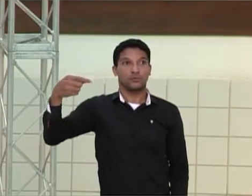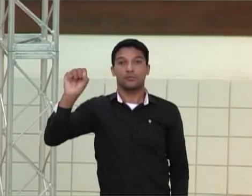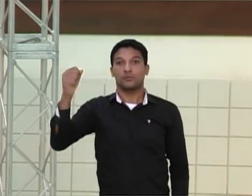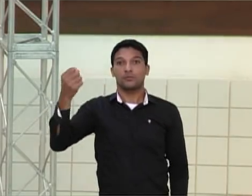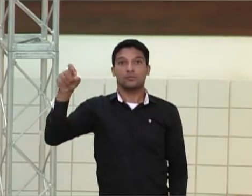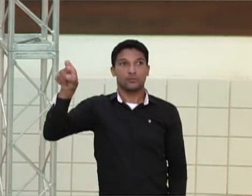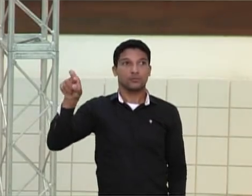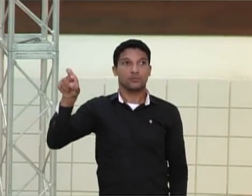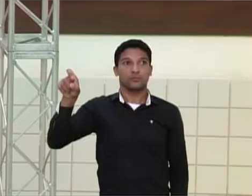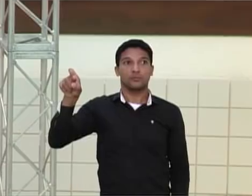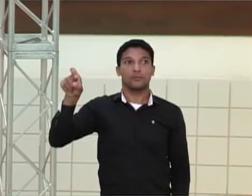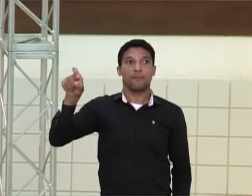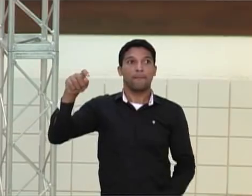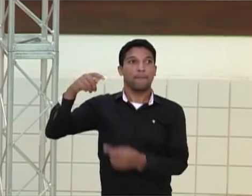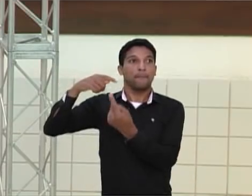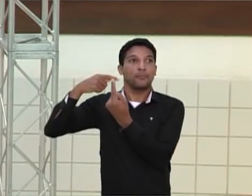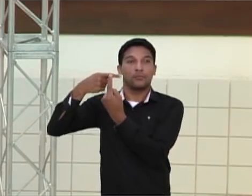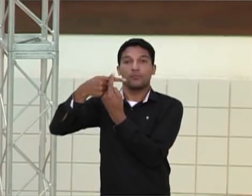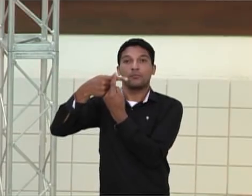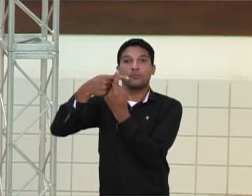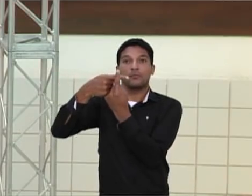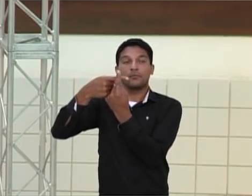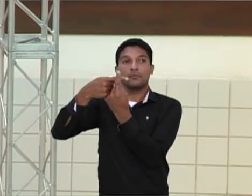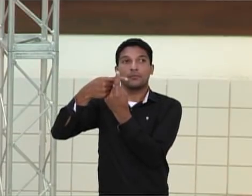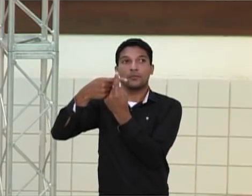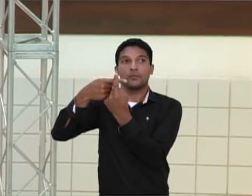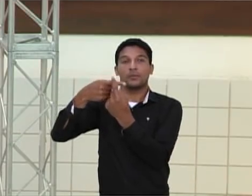e mais três mil ii